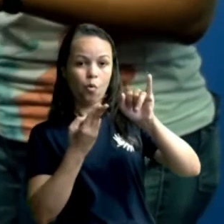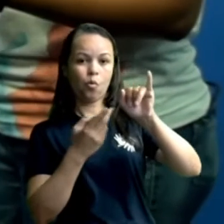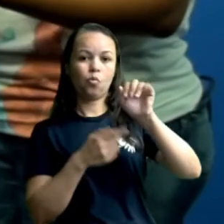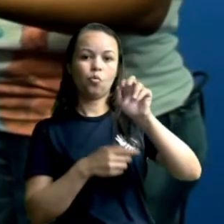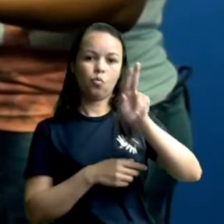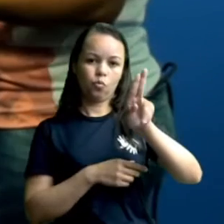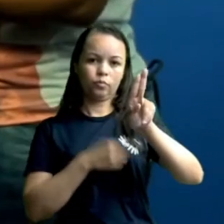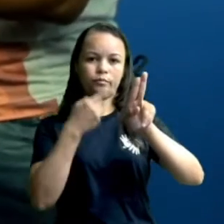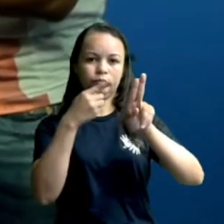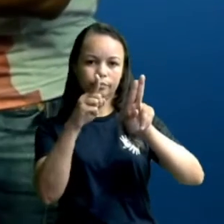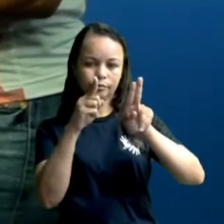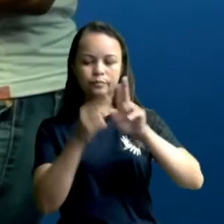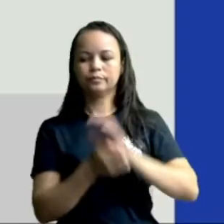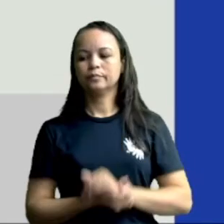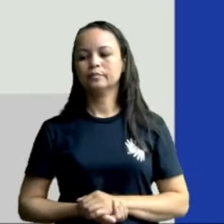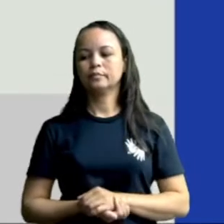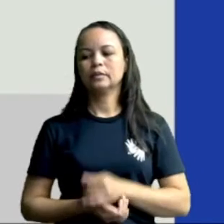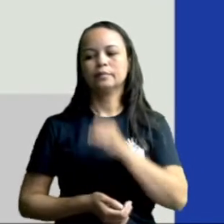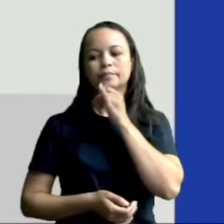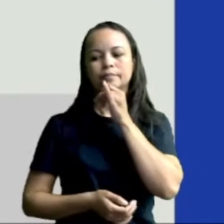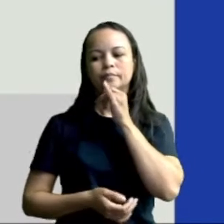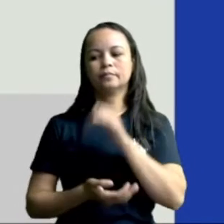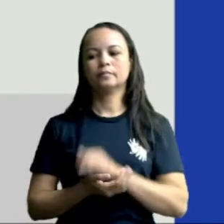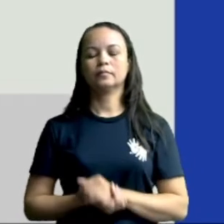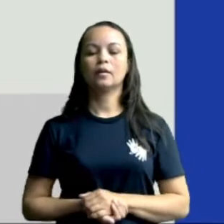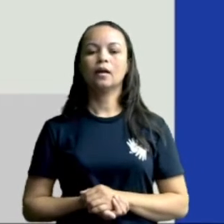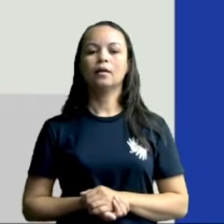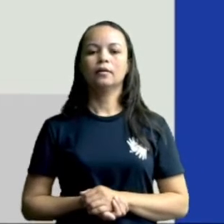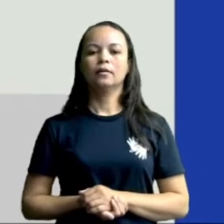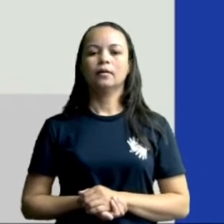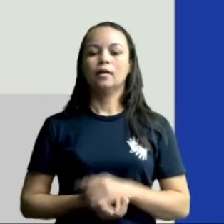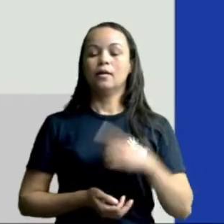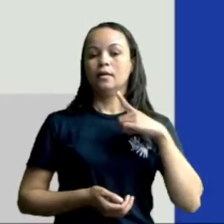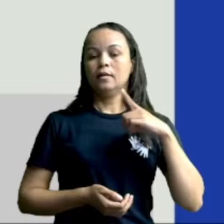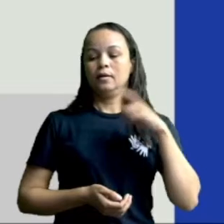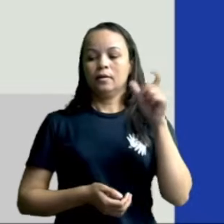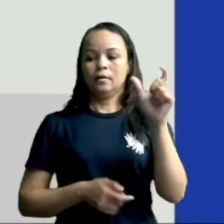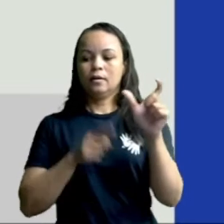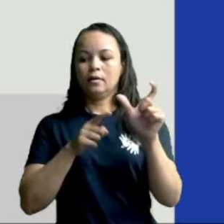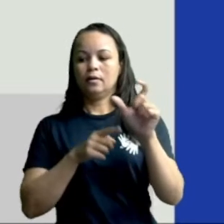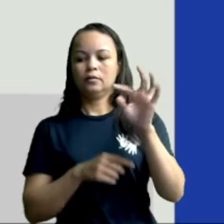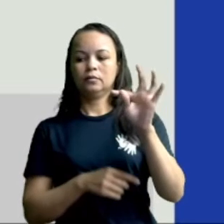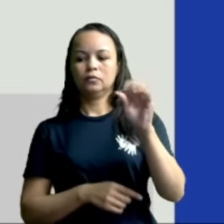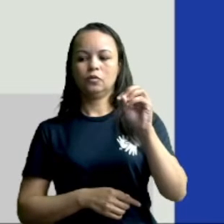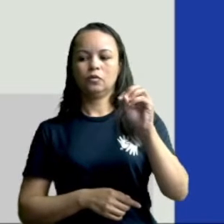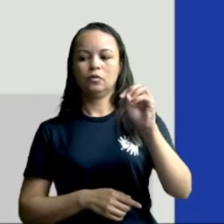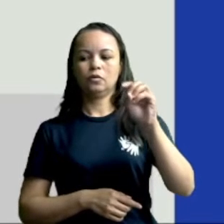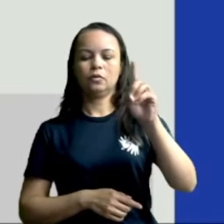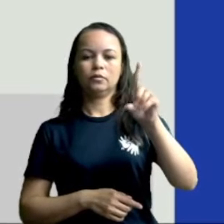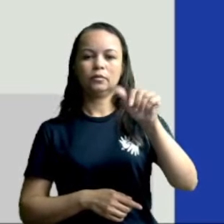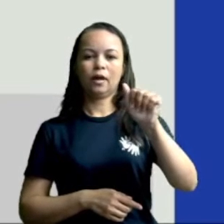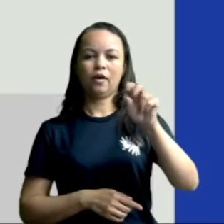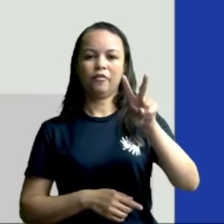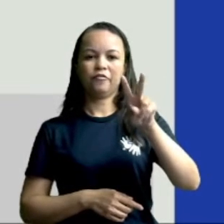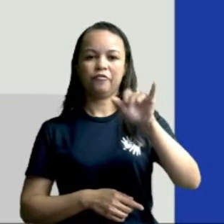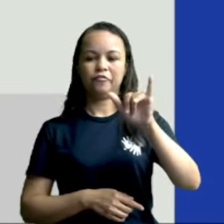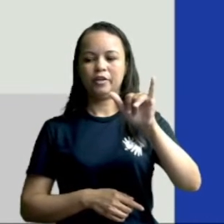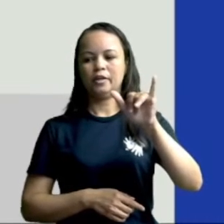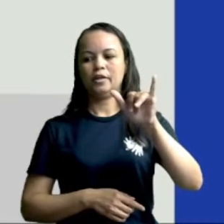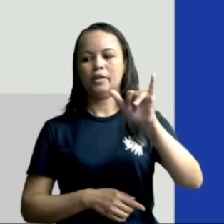certo? Vamos ver uns exemplos, ó. Eu tenho a palavra todavia. E aí, quando eu faço